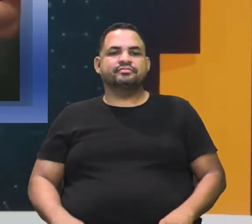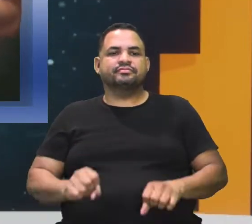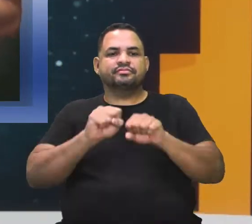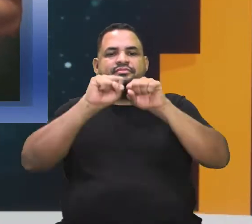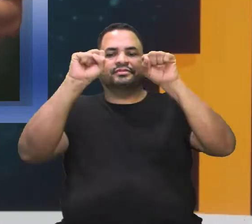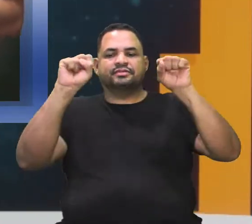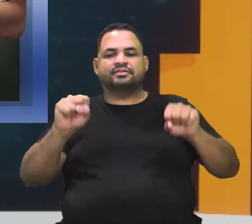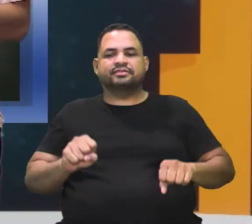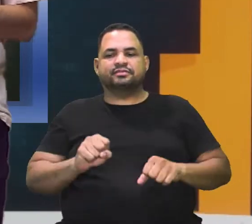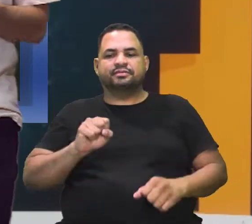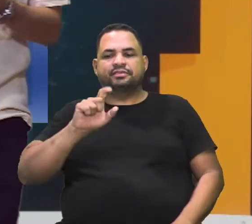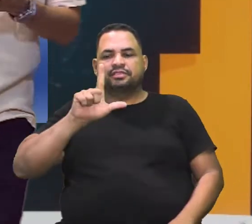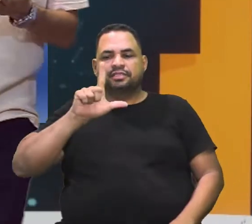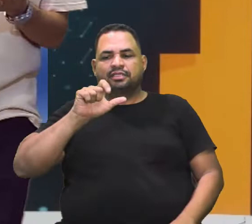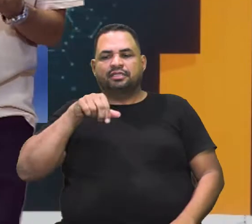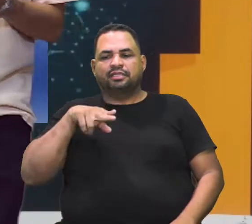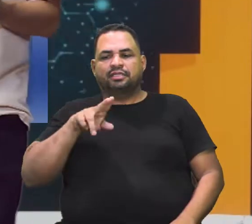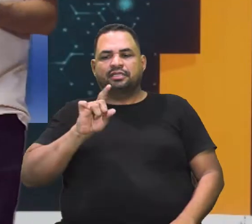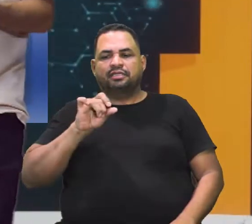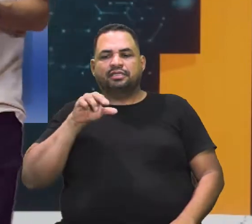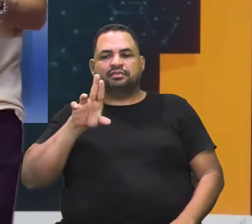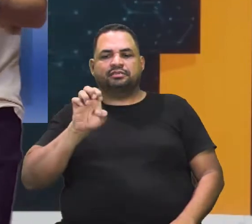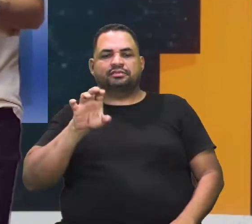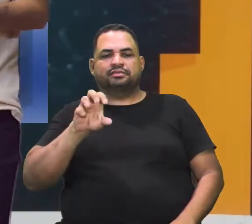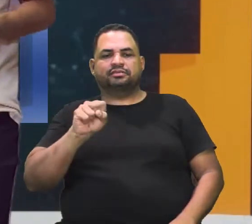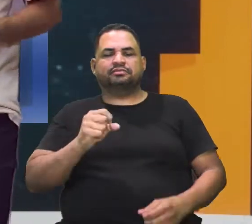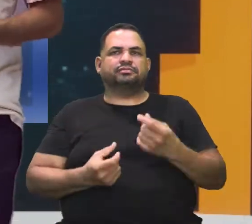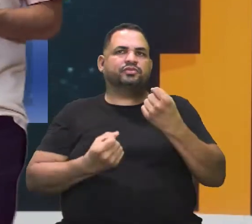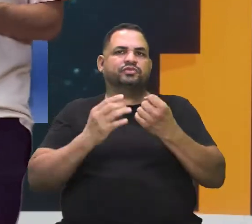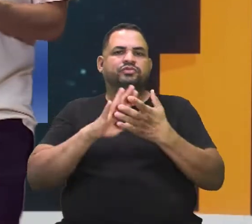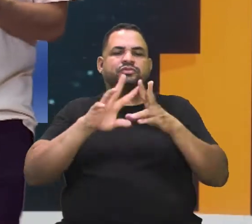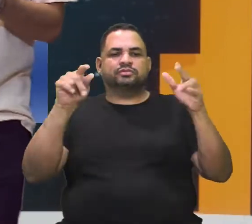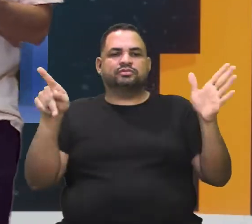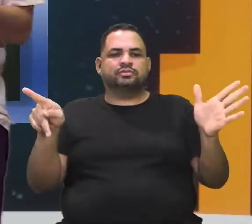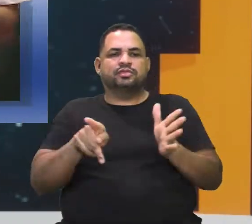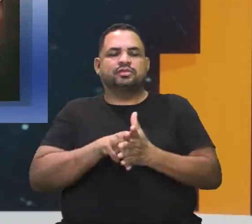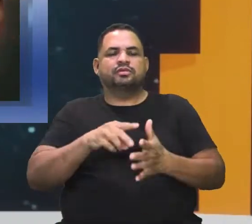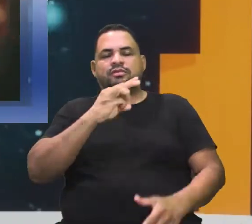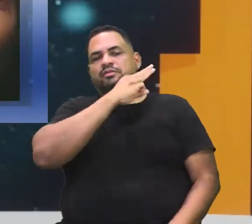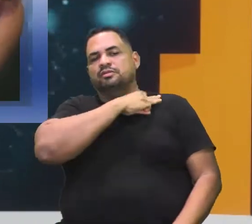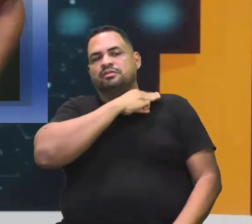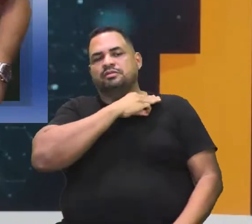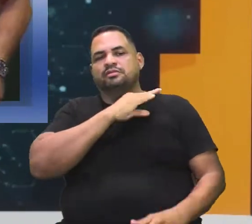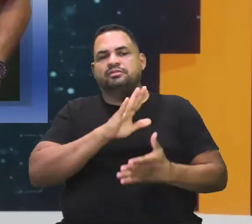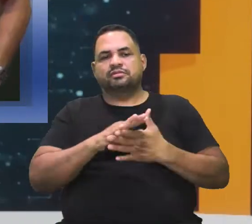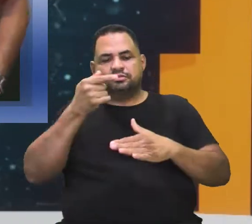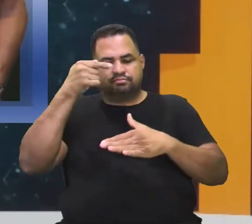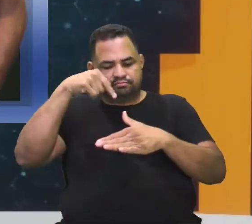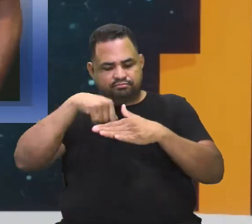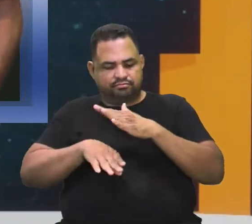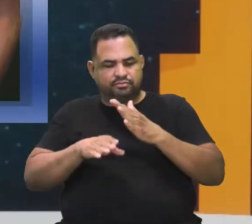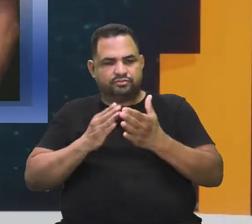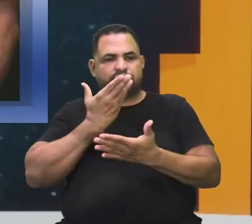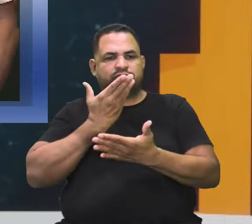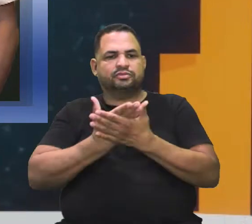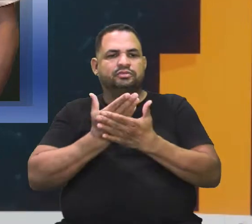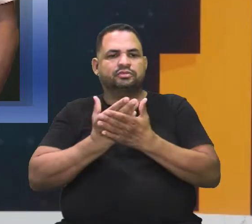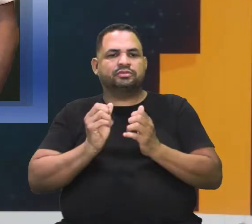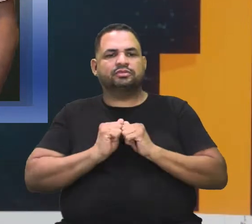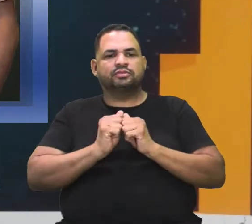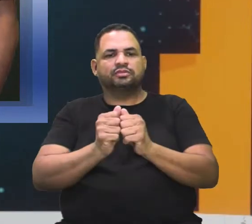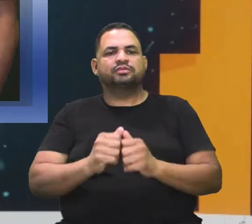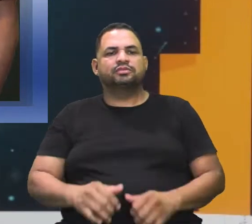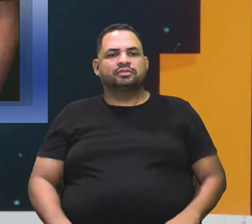Sistemas lineares. Sistemas lineares. Algumas coisas que são próprias do terceiro ano, que a gente vai aprofundar e estudar com vocês.